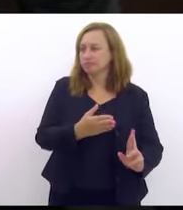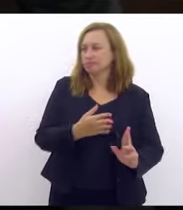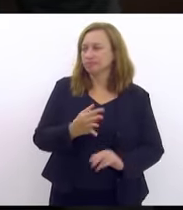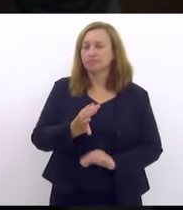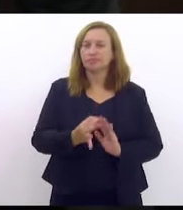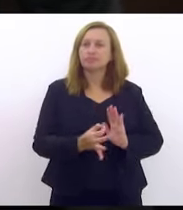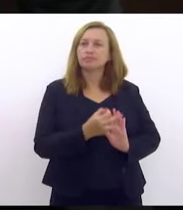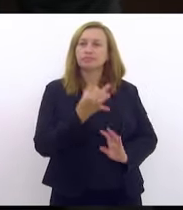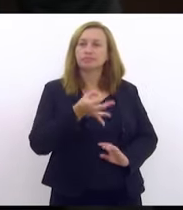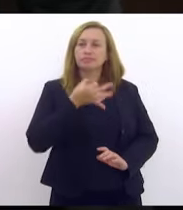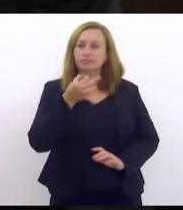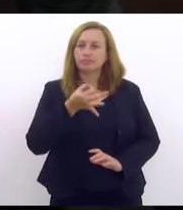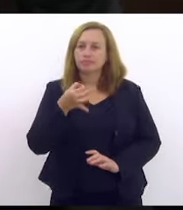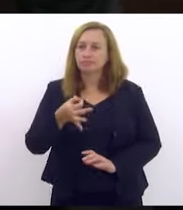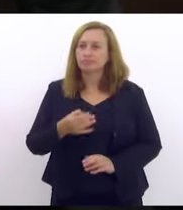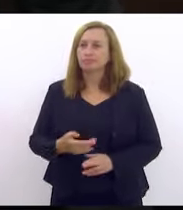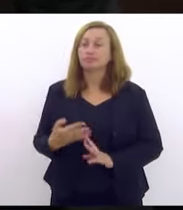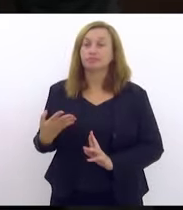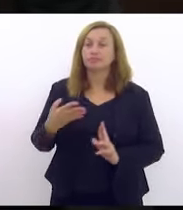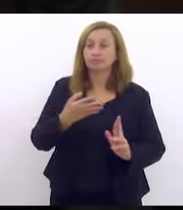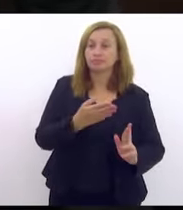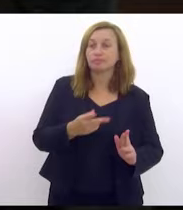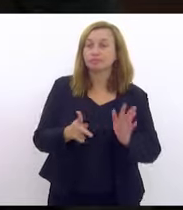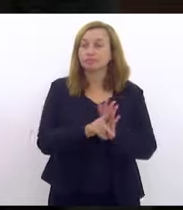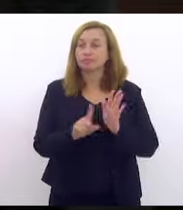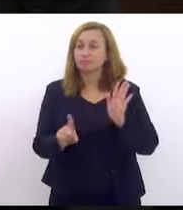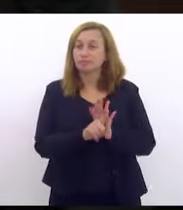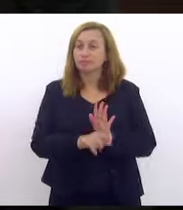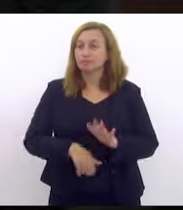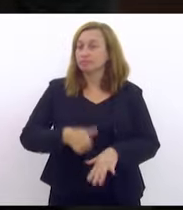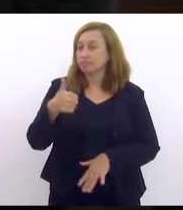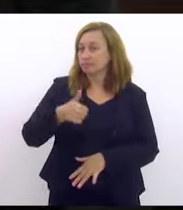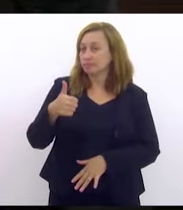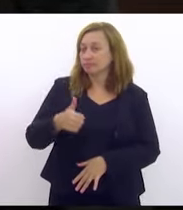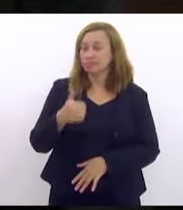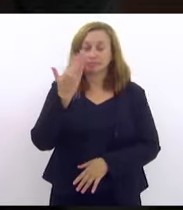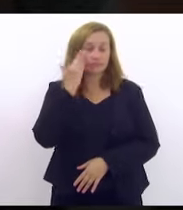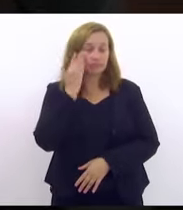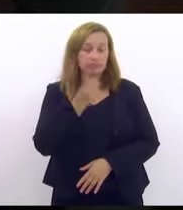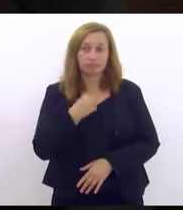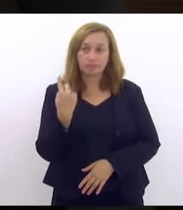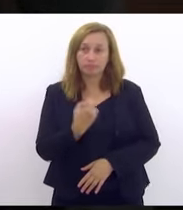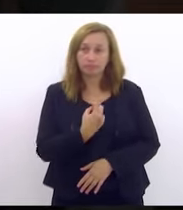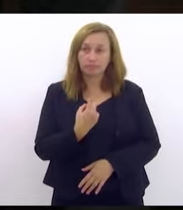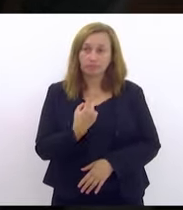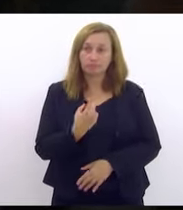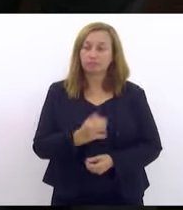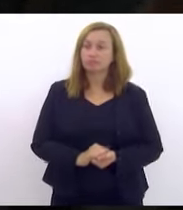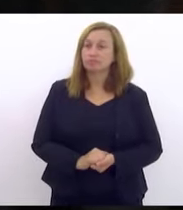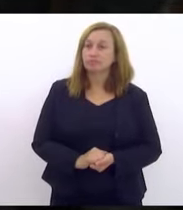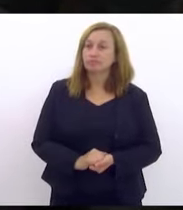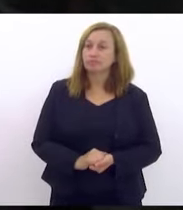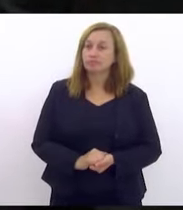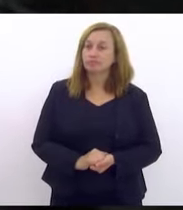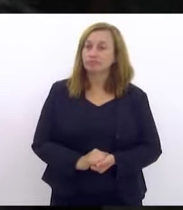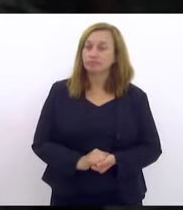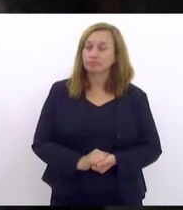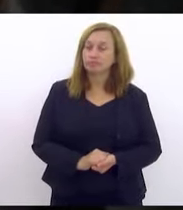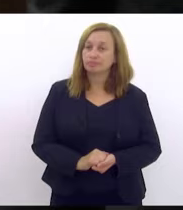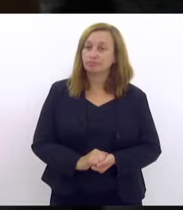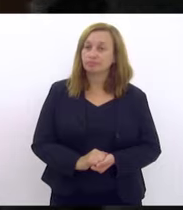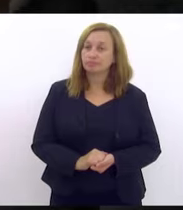argumentação do que vai no referido projeto de lei. Primeiro que, no nosso entendimento, guarda razão a